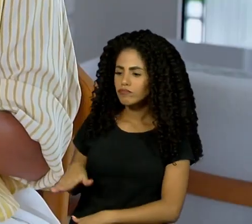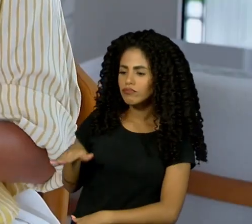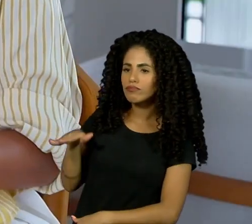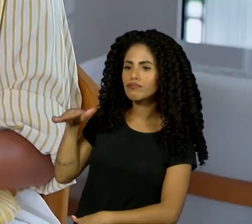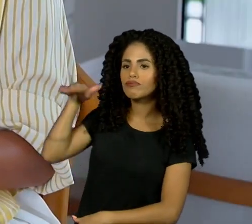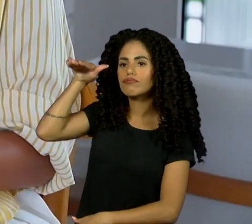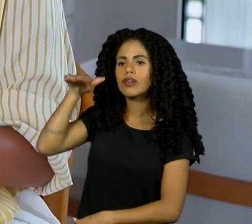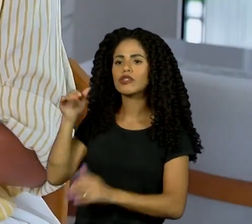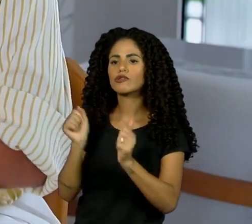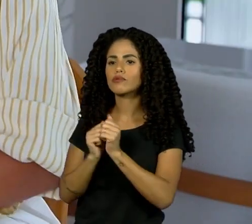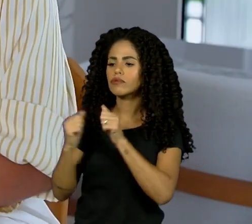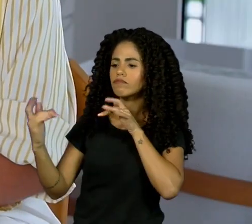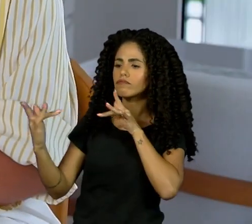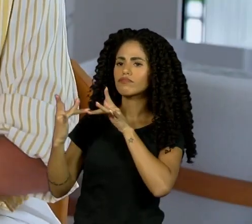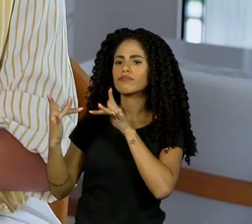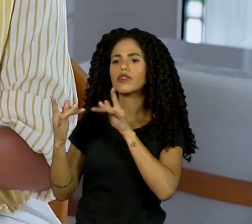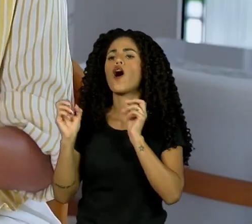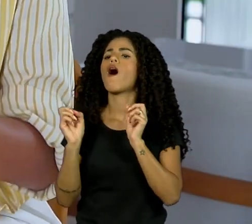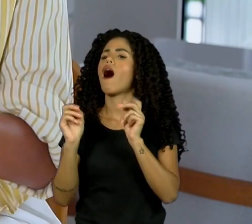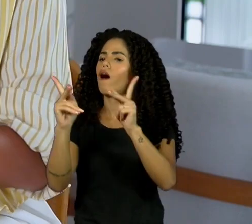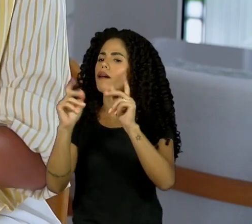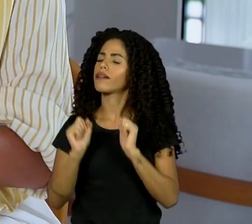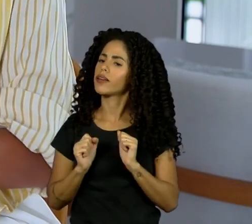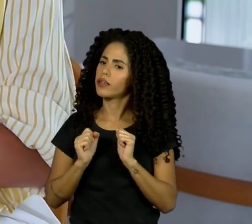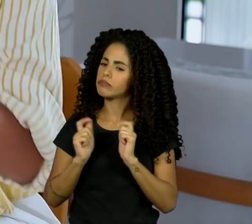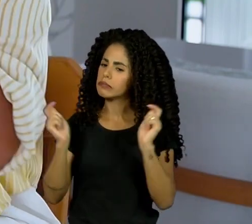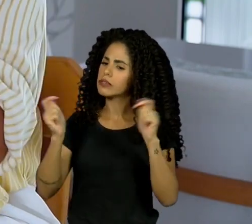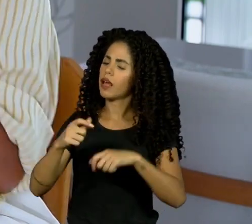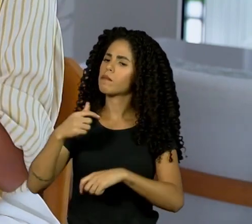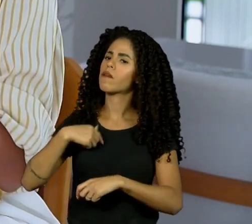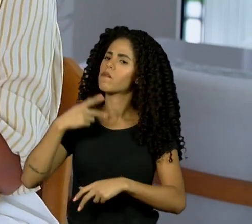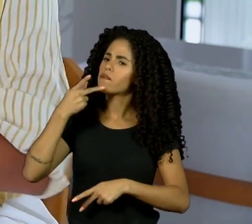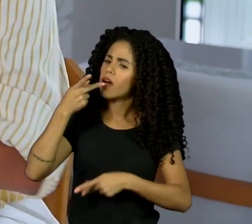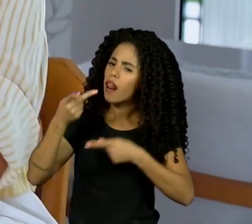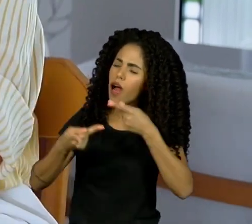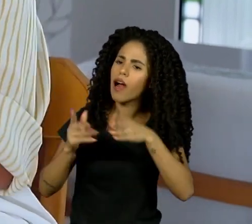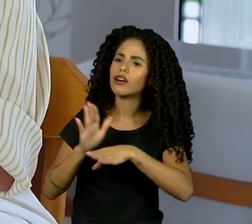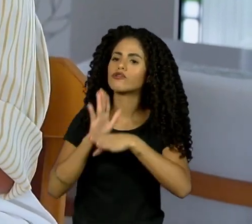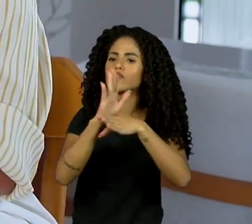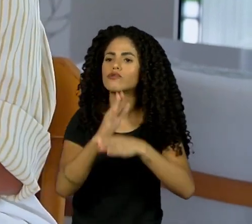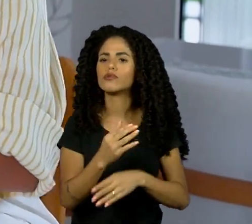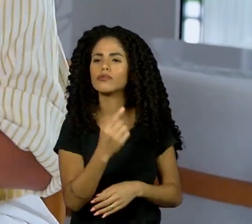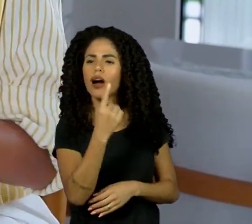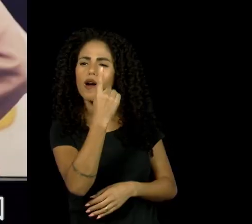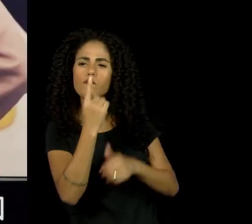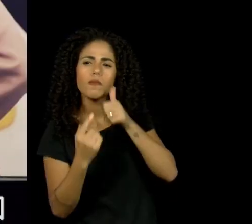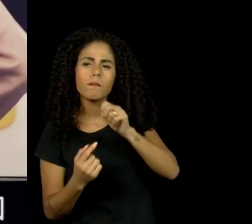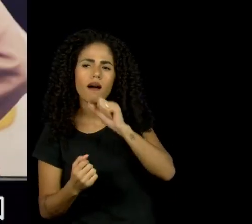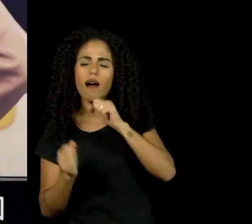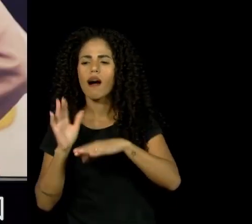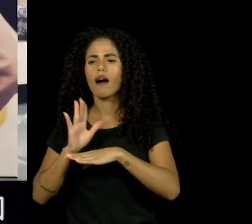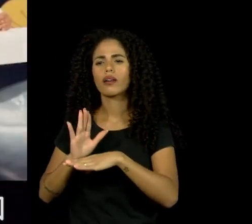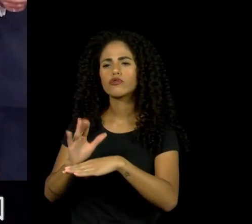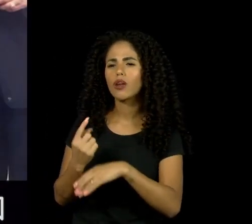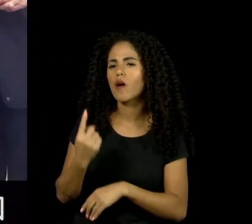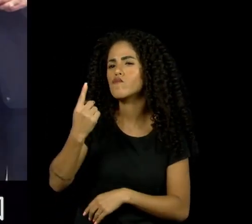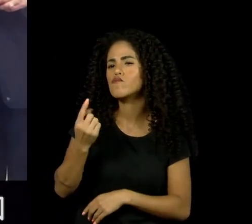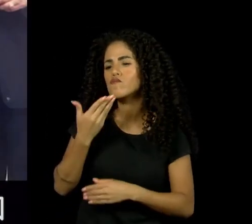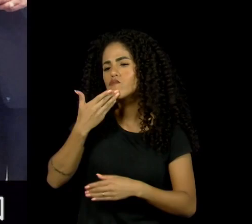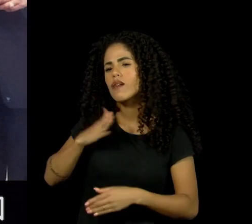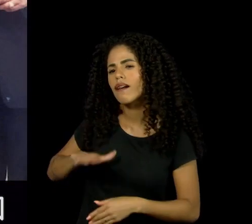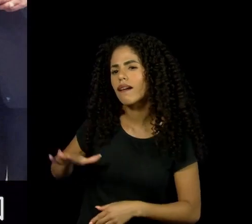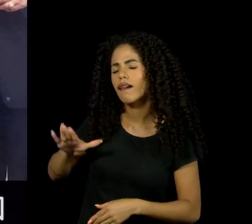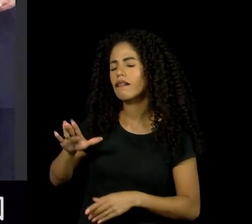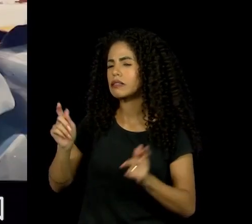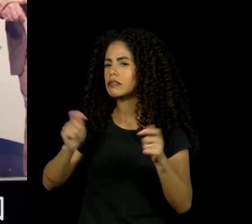sentindo essa proximidade, que eu falei, tá bom, se eu puder falar e ajudar uma mãe, uma criança a ter uma caminhada mais